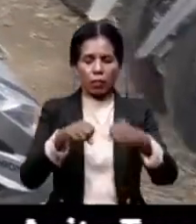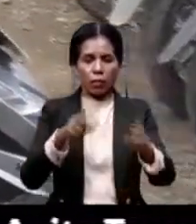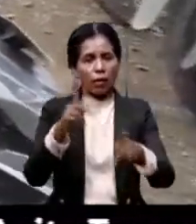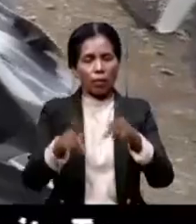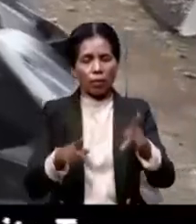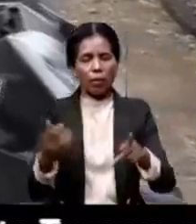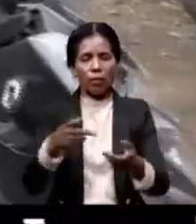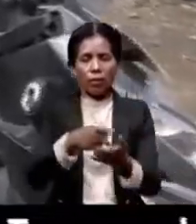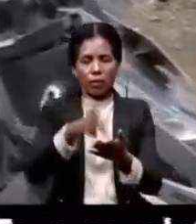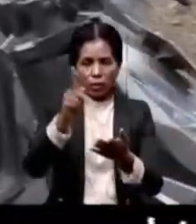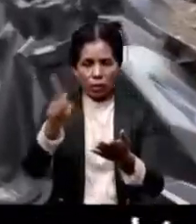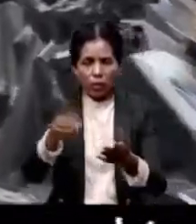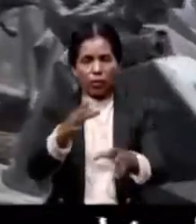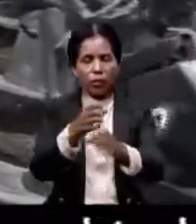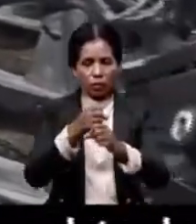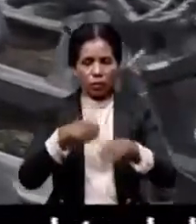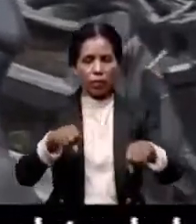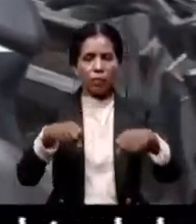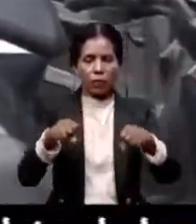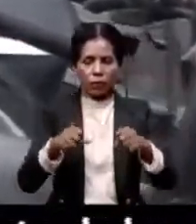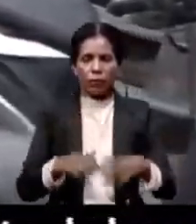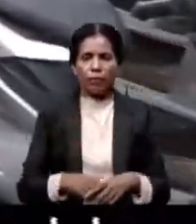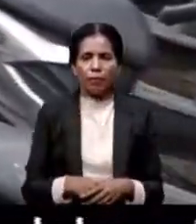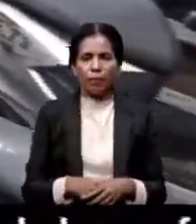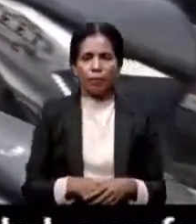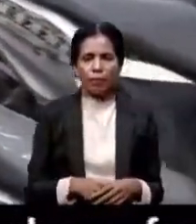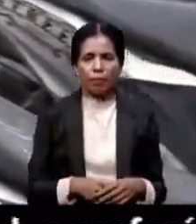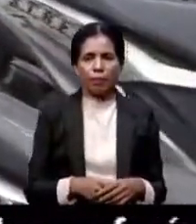nain sira selu multa afuin fotifali transporte. John Carlos Tomas Suarez, GMN.